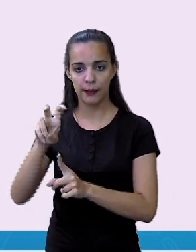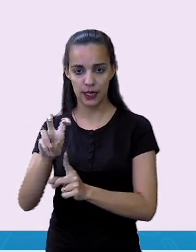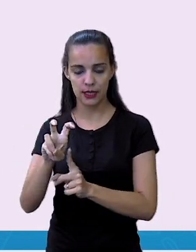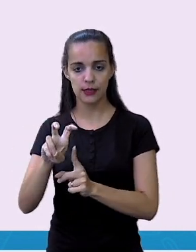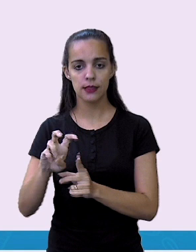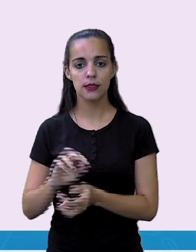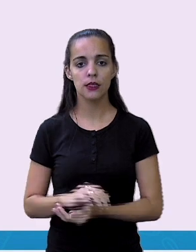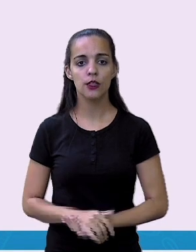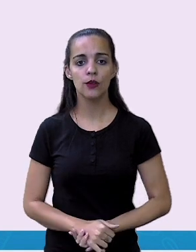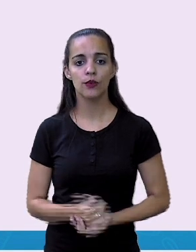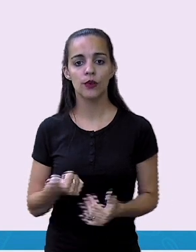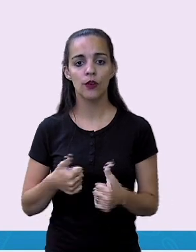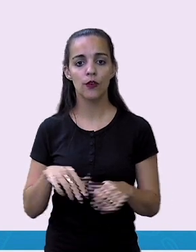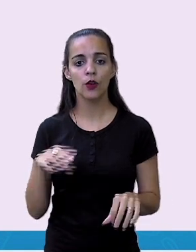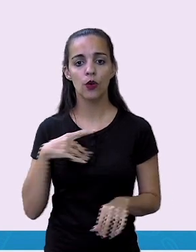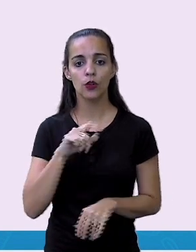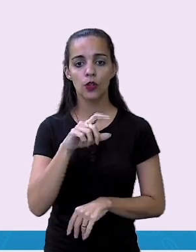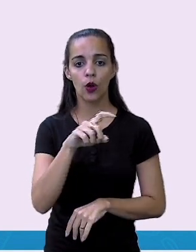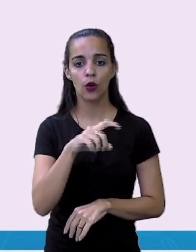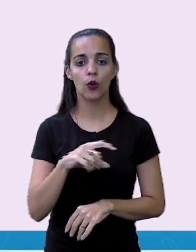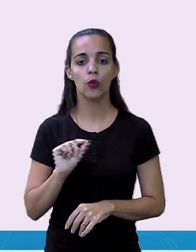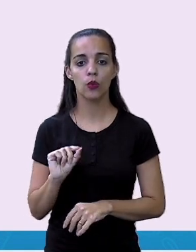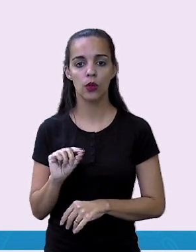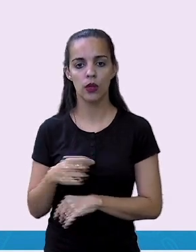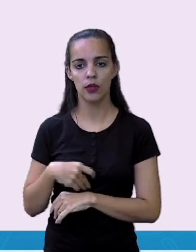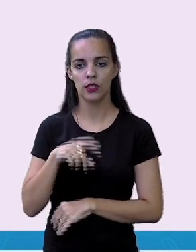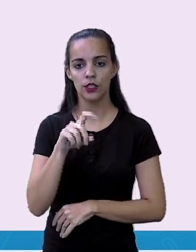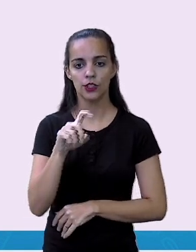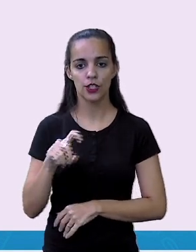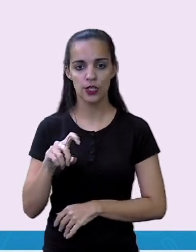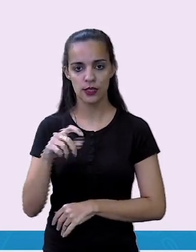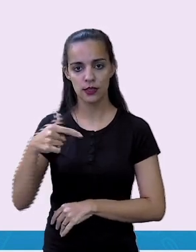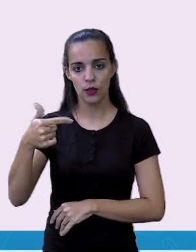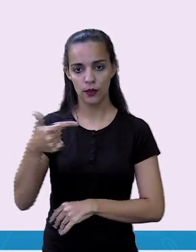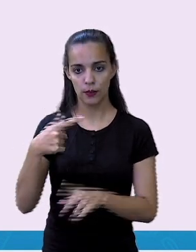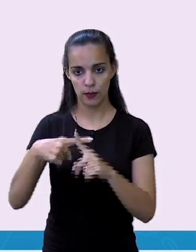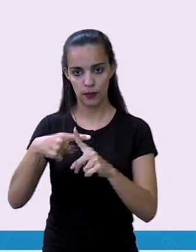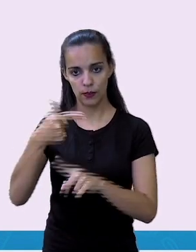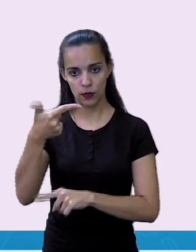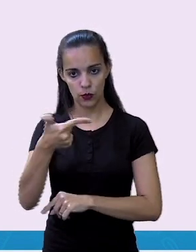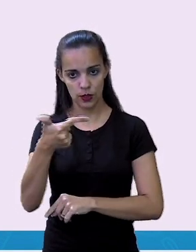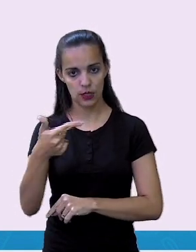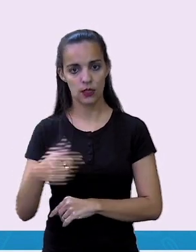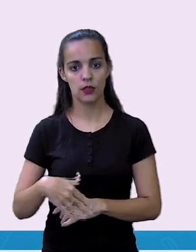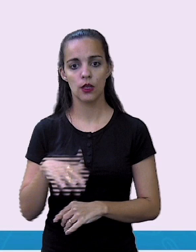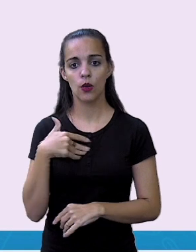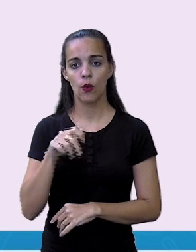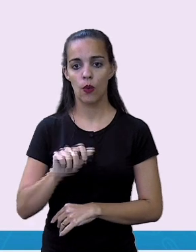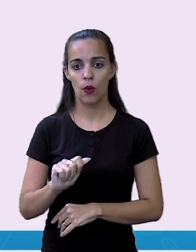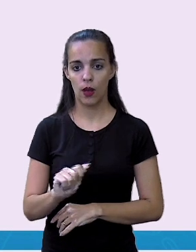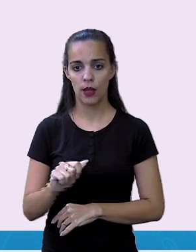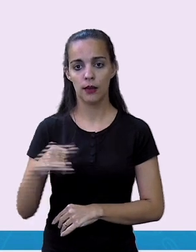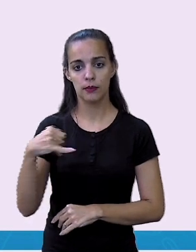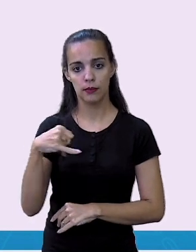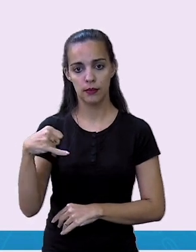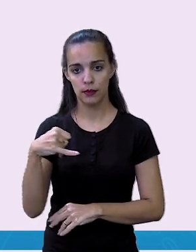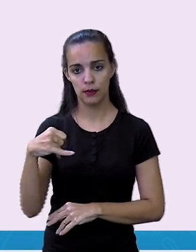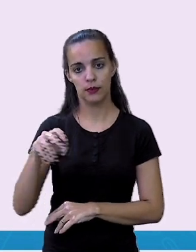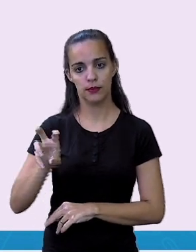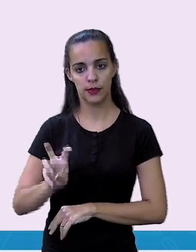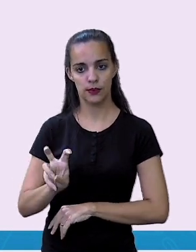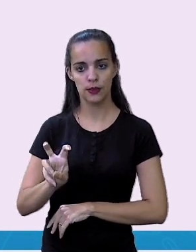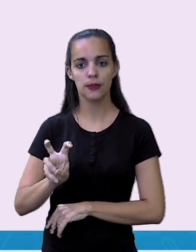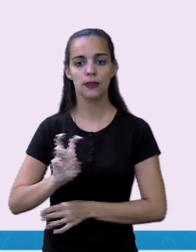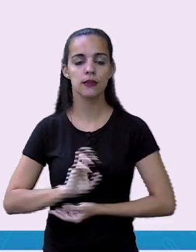o que sobrou? Sobrou a razão x mais 2 está para